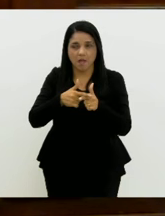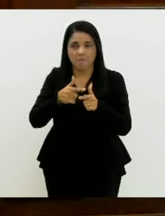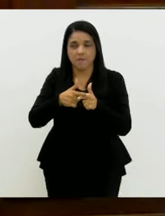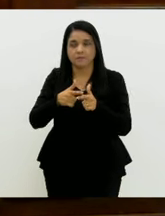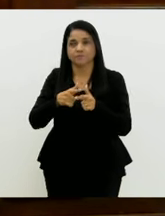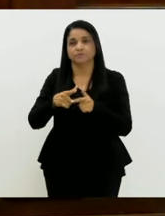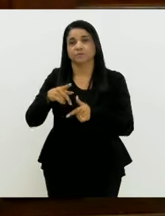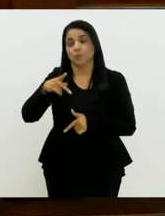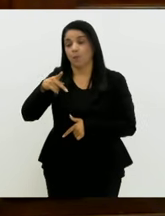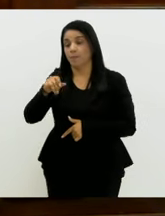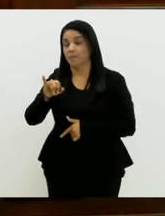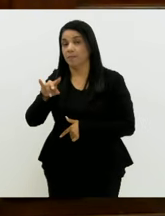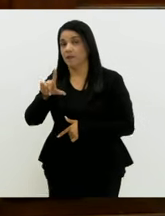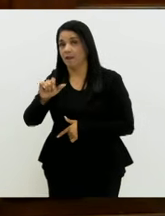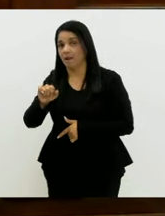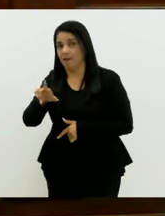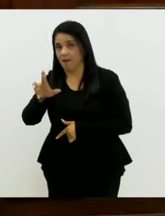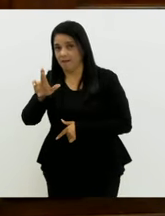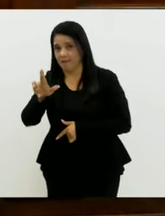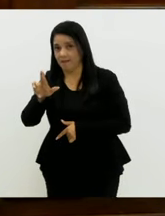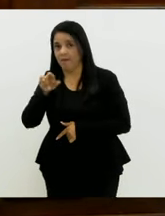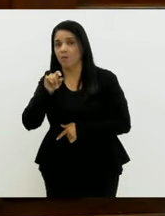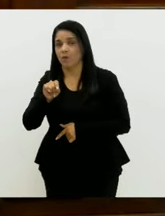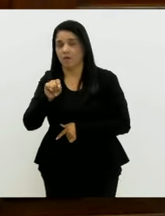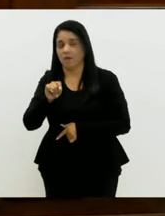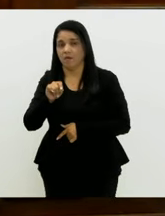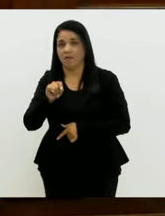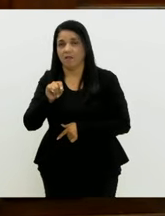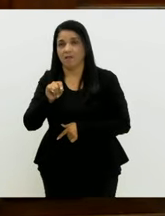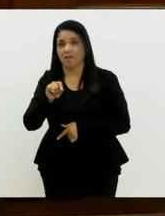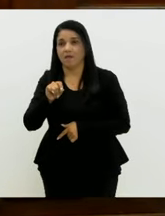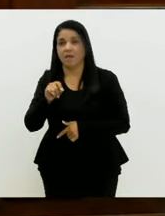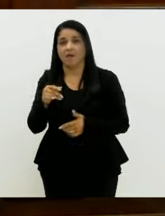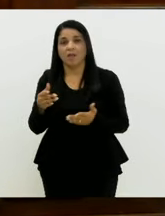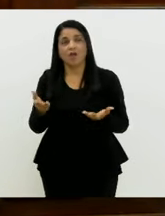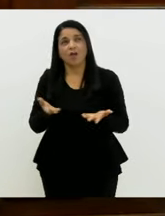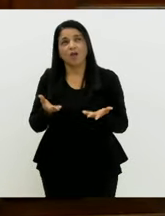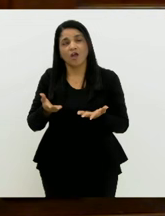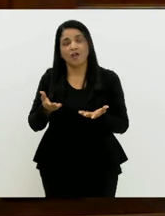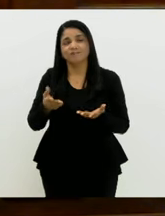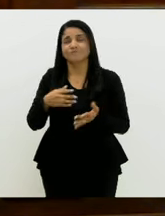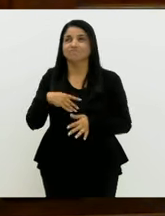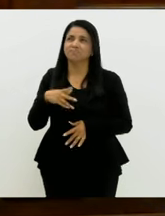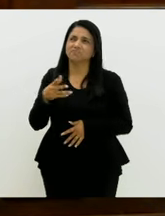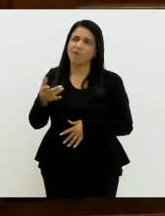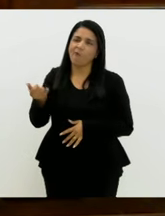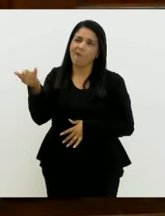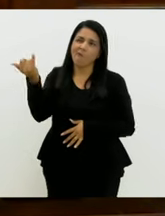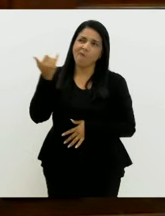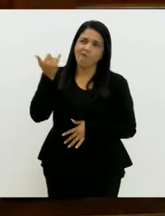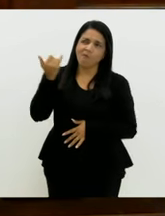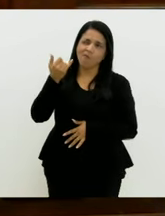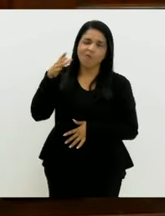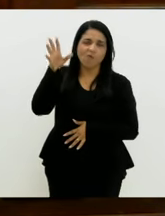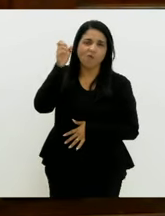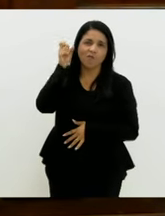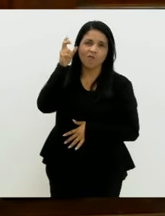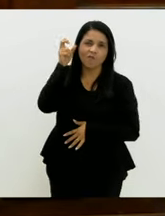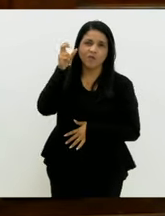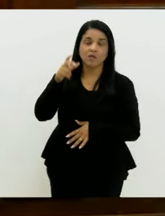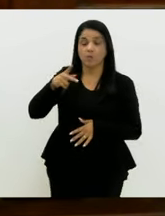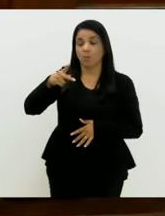específica? É o que eu falo sempre. Esses dias até eu vi um político falando que o Pilar está abaixo do nível do